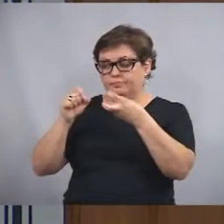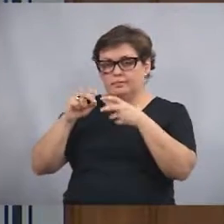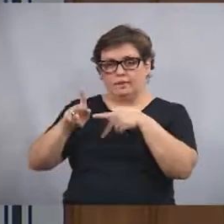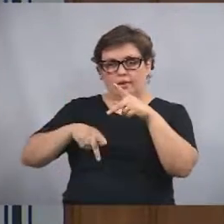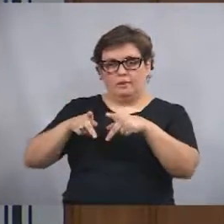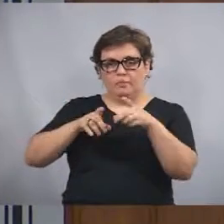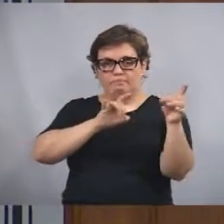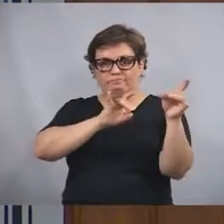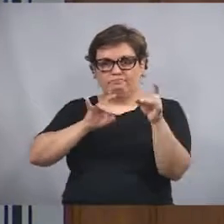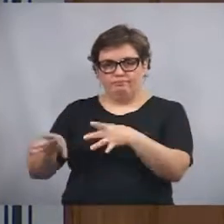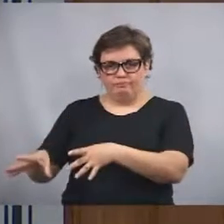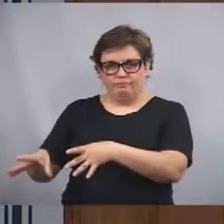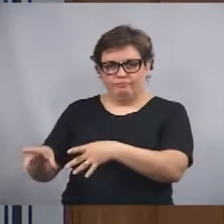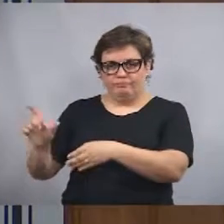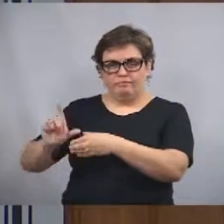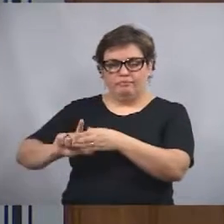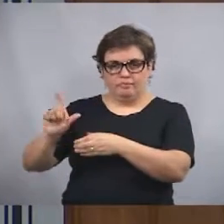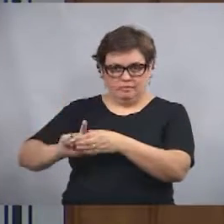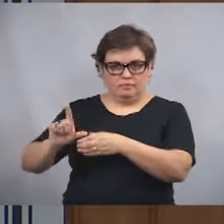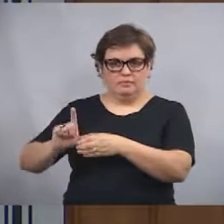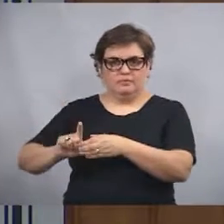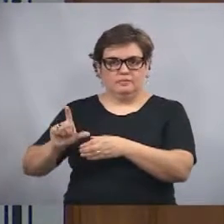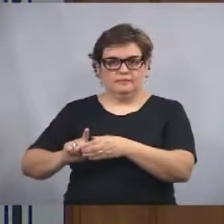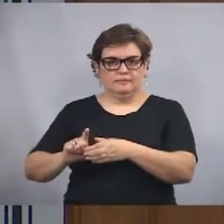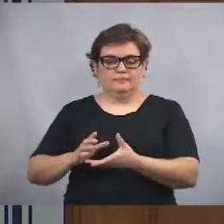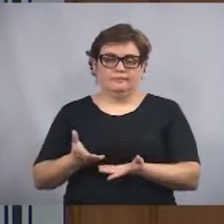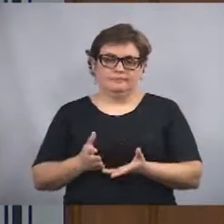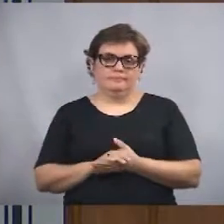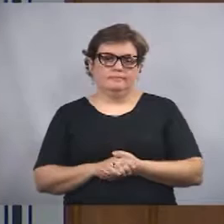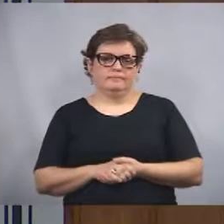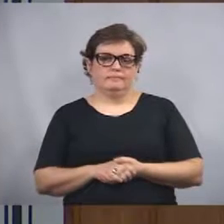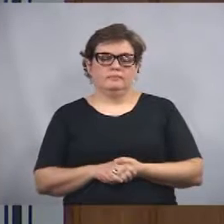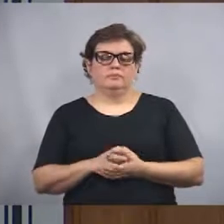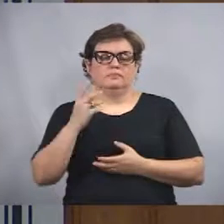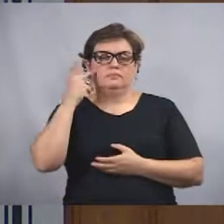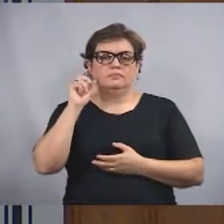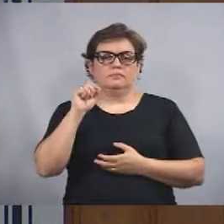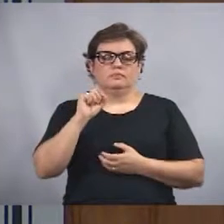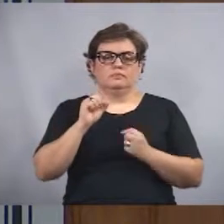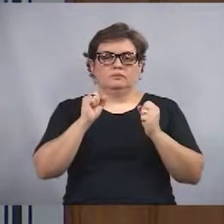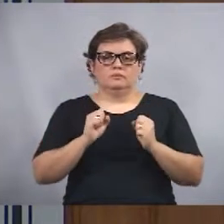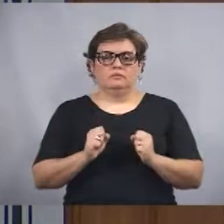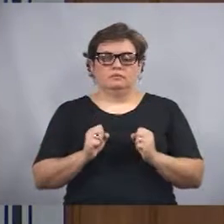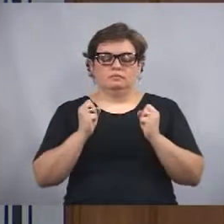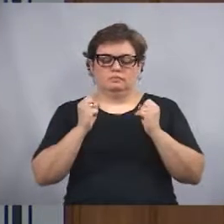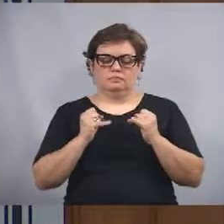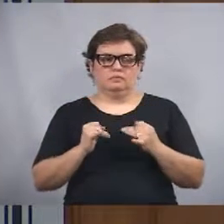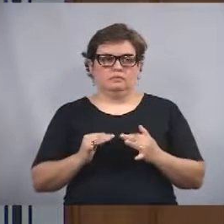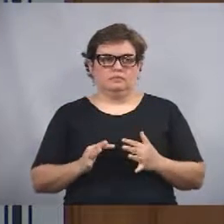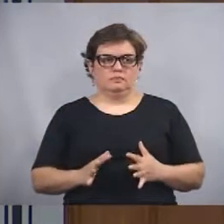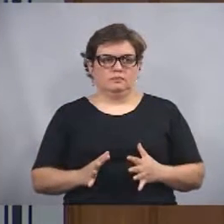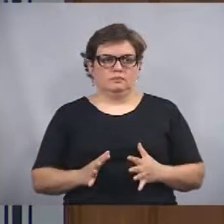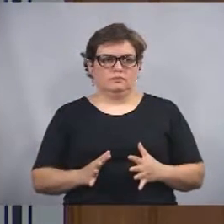e lançando este lixo né e para que a gente pudesse esclarecer